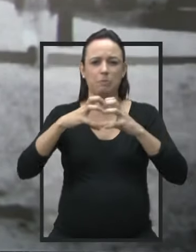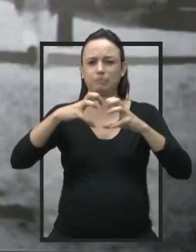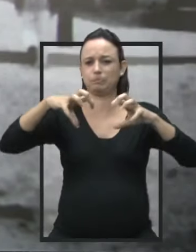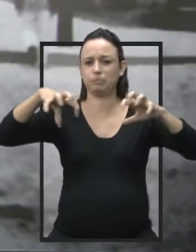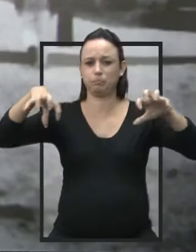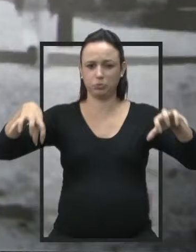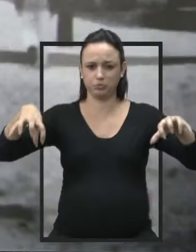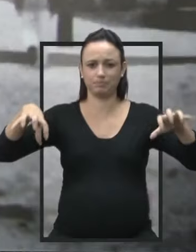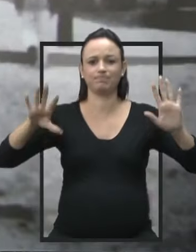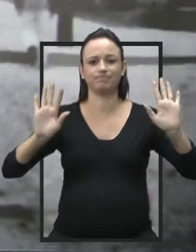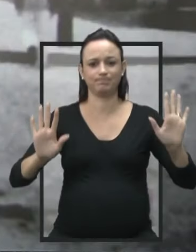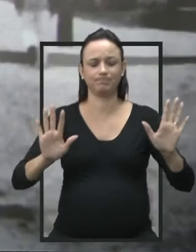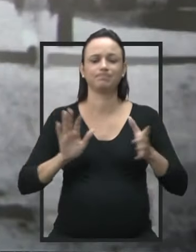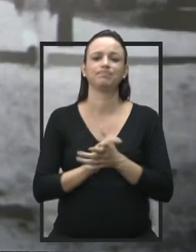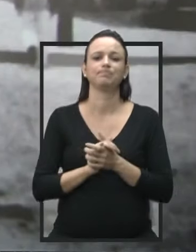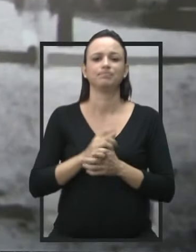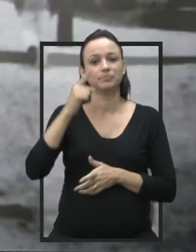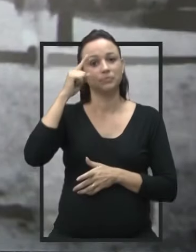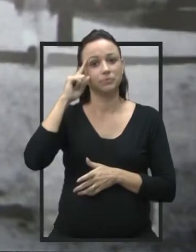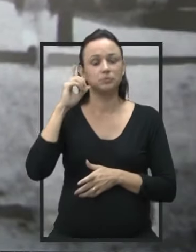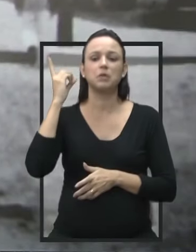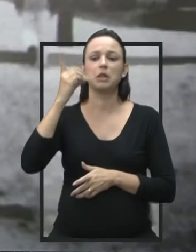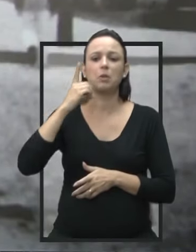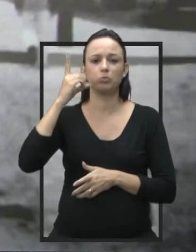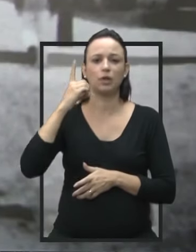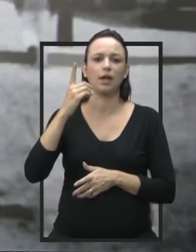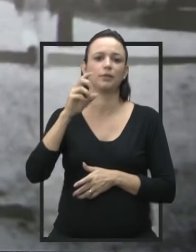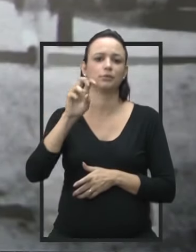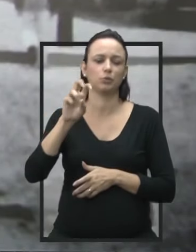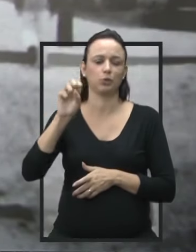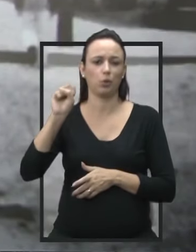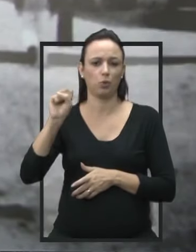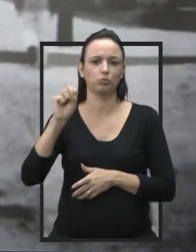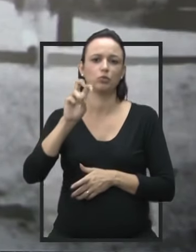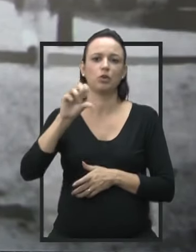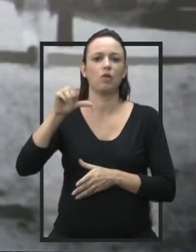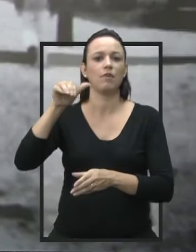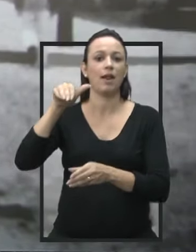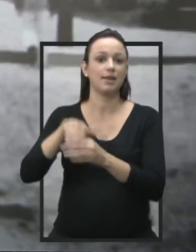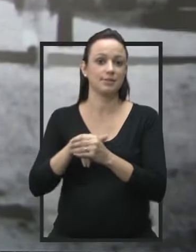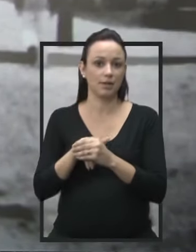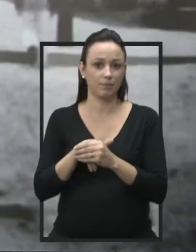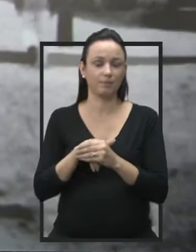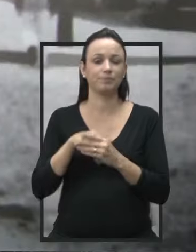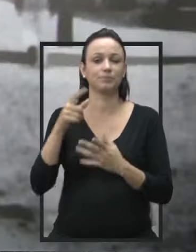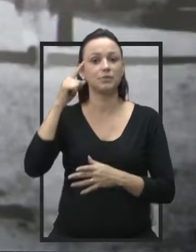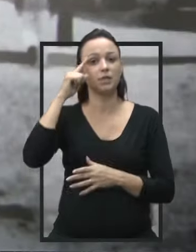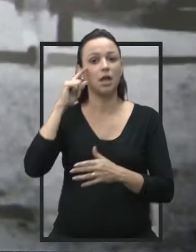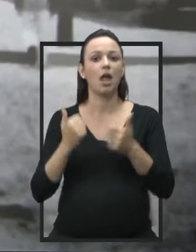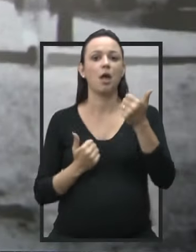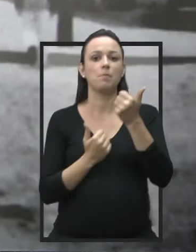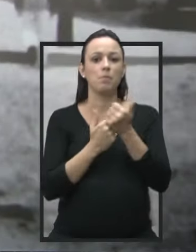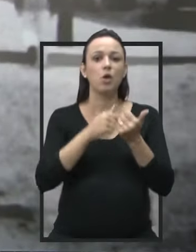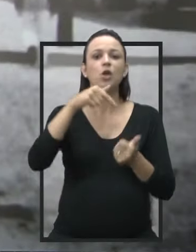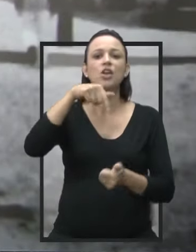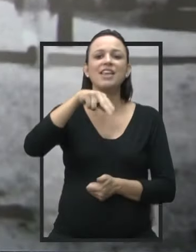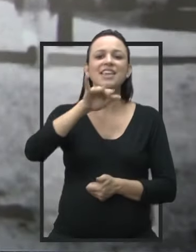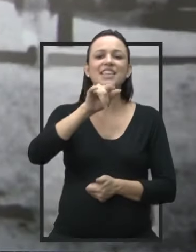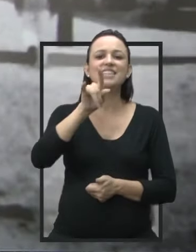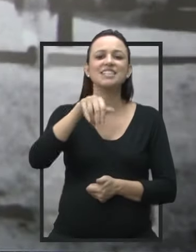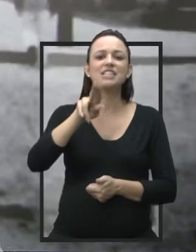Mas Zezinho acaba sendo eleito deputado em 58, em 59 vem as eleições e o Zezinho apoia o Dr.